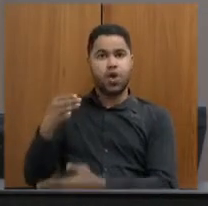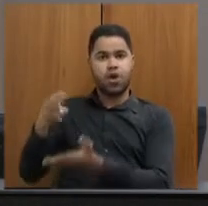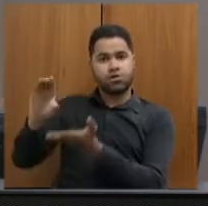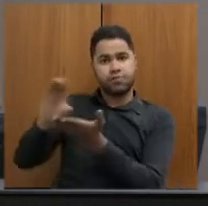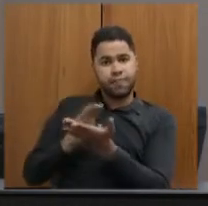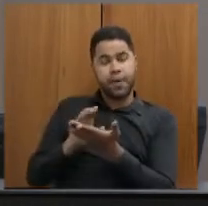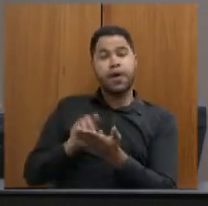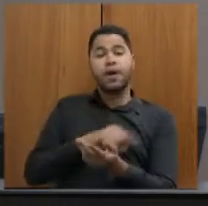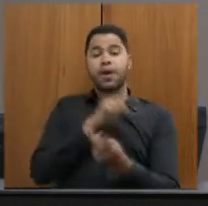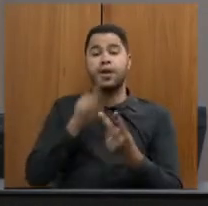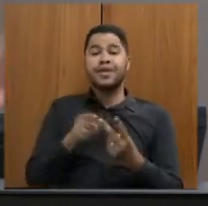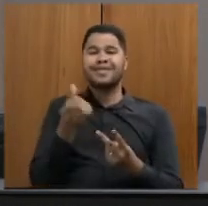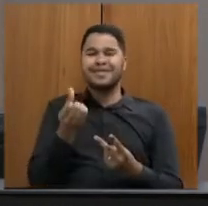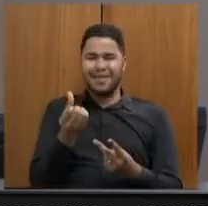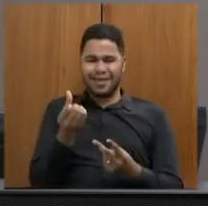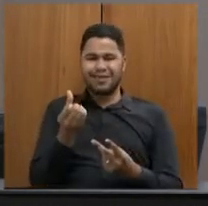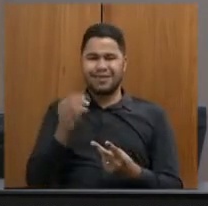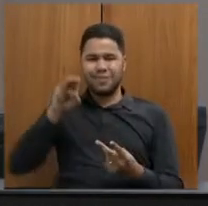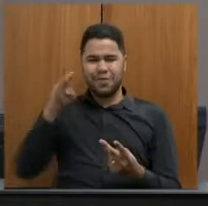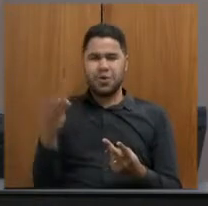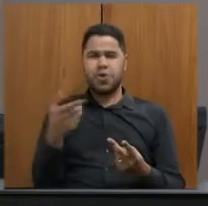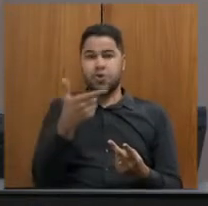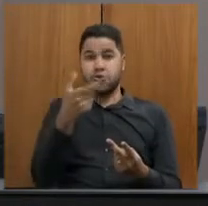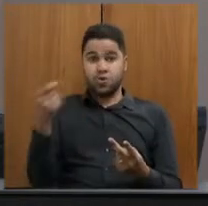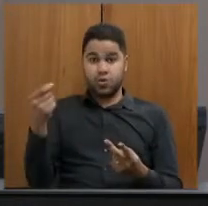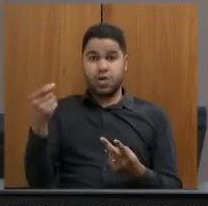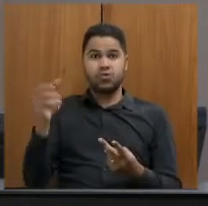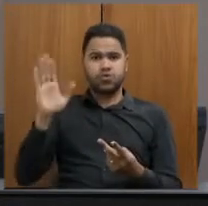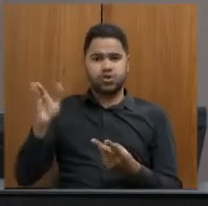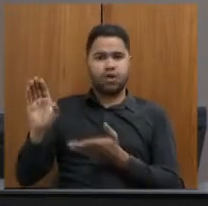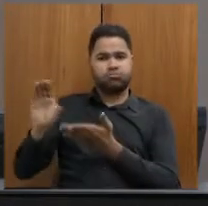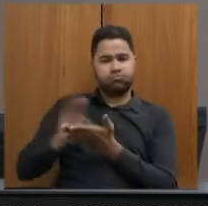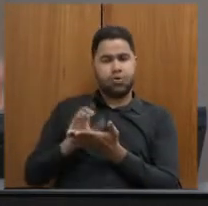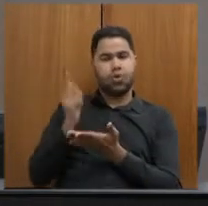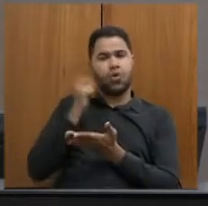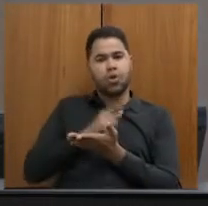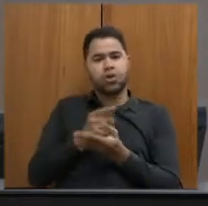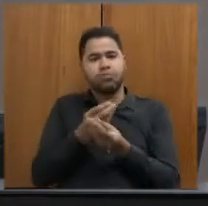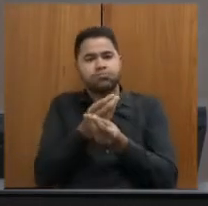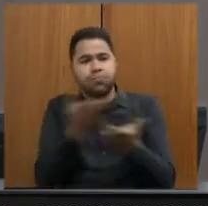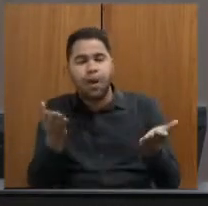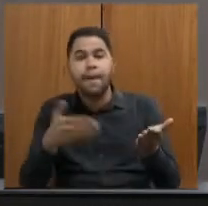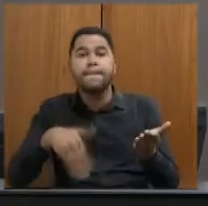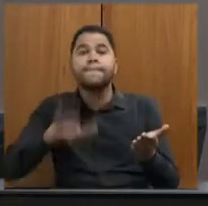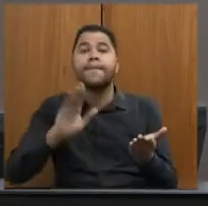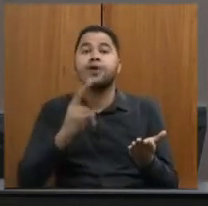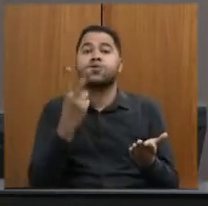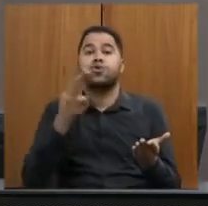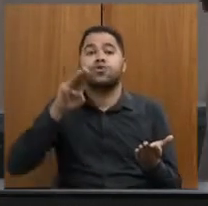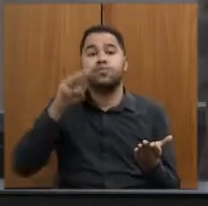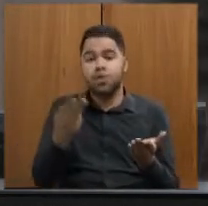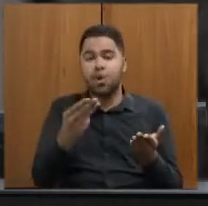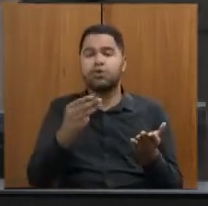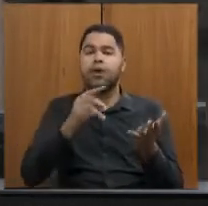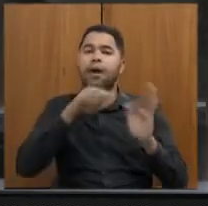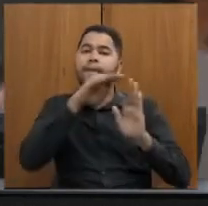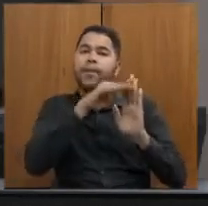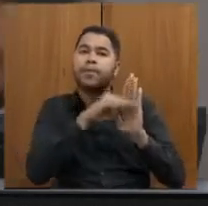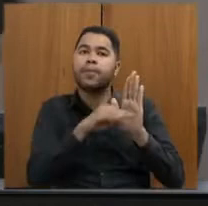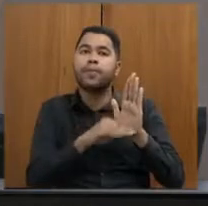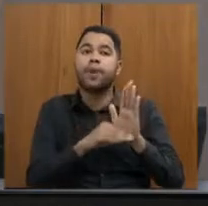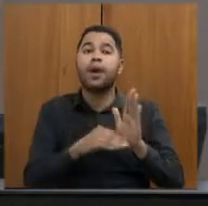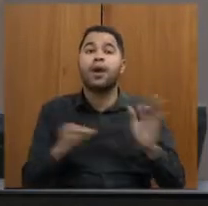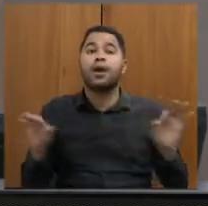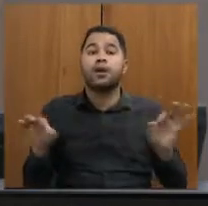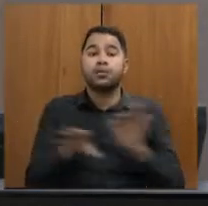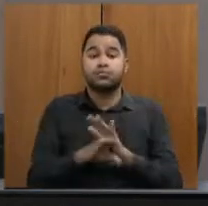os 6 milhões de 200 que já foram adiantados Nossa conseguimos viabilizar mais de dois milhões nessa ação vamos